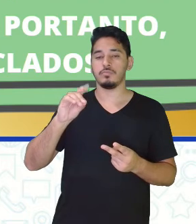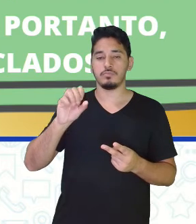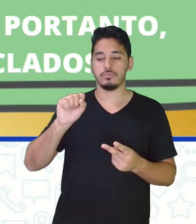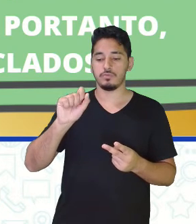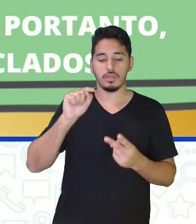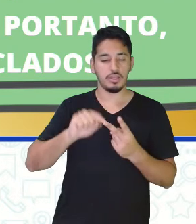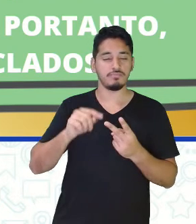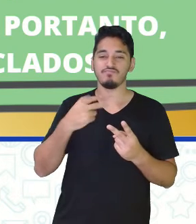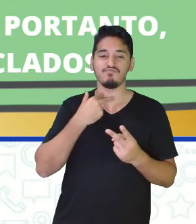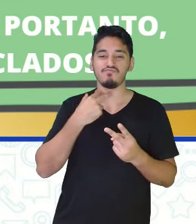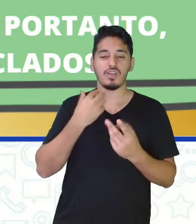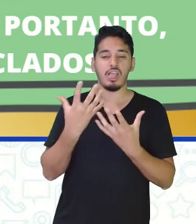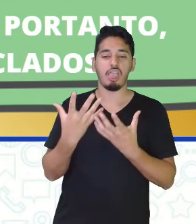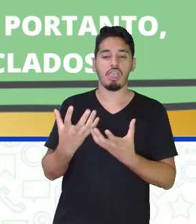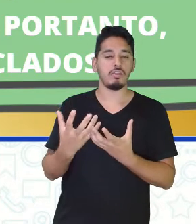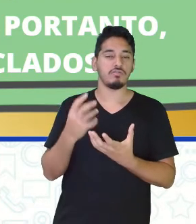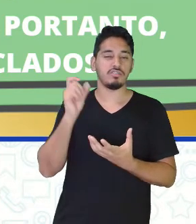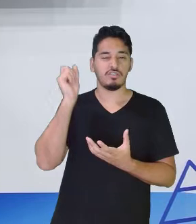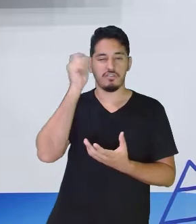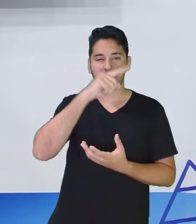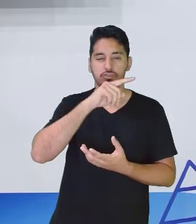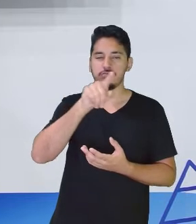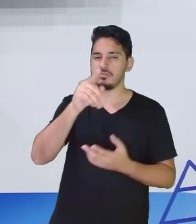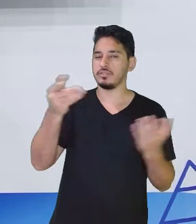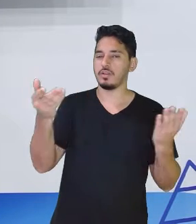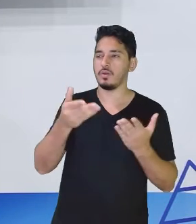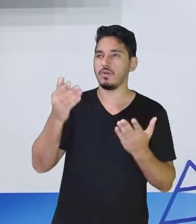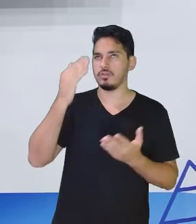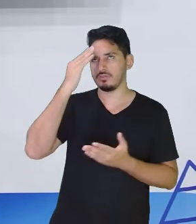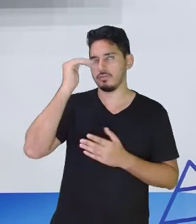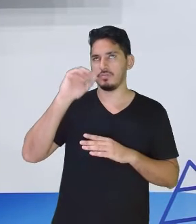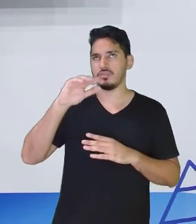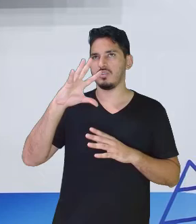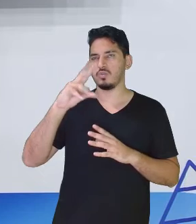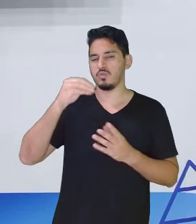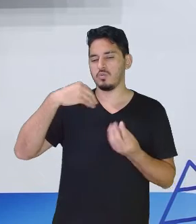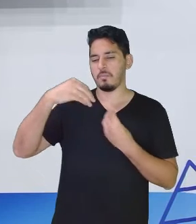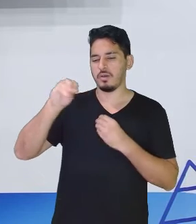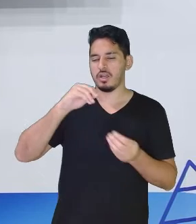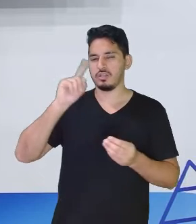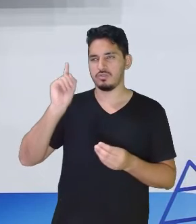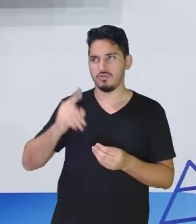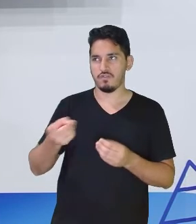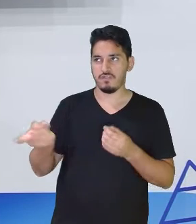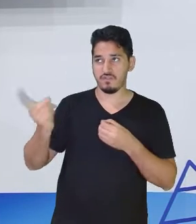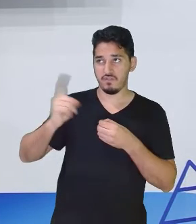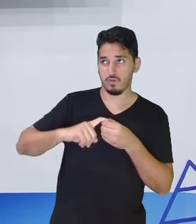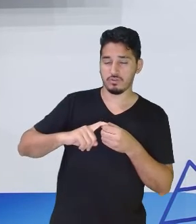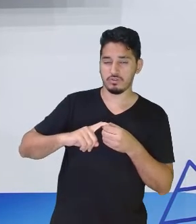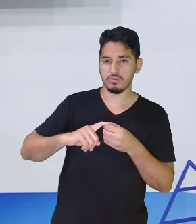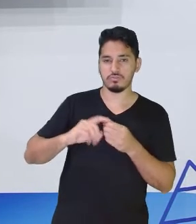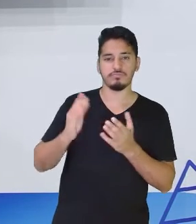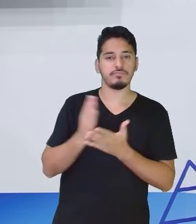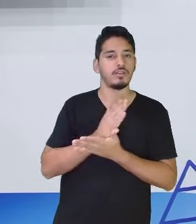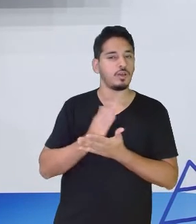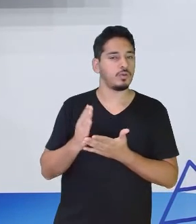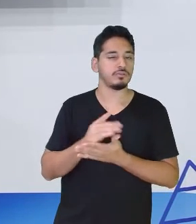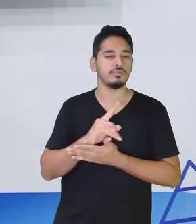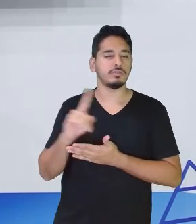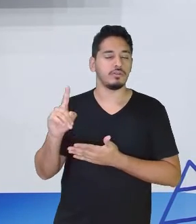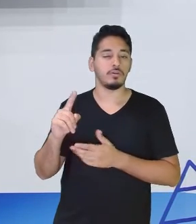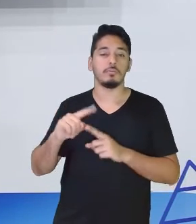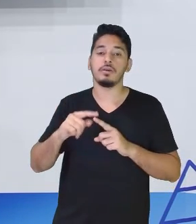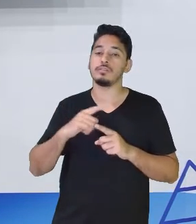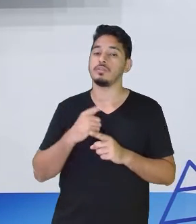ser reciclados. Então, agora vocês ficaram sabendo que nem todo plástico é reciclado, mas a gente pode aplicar os outros